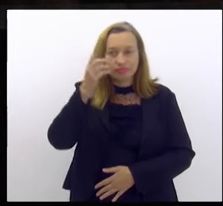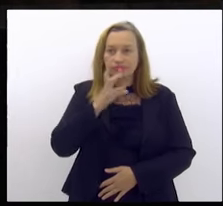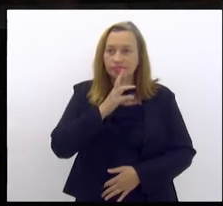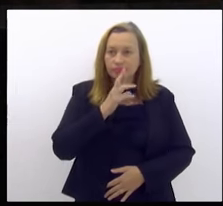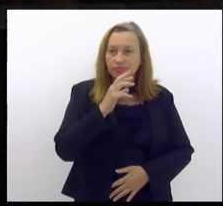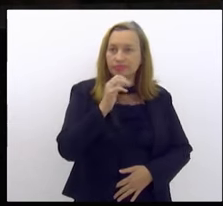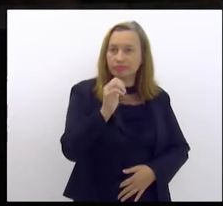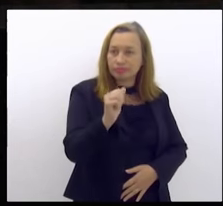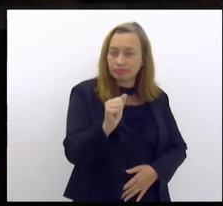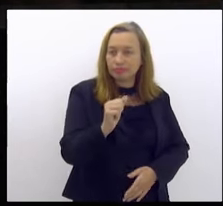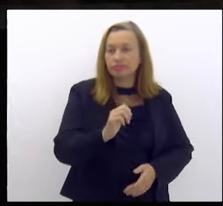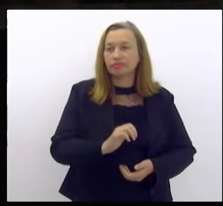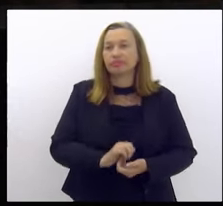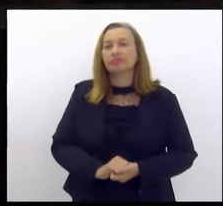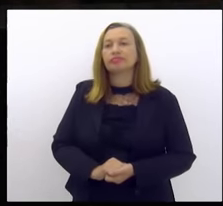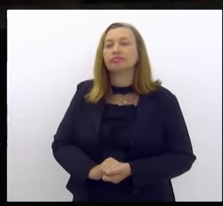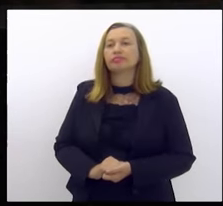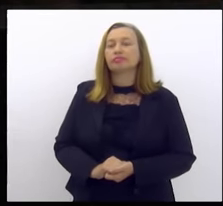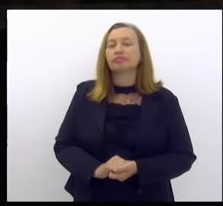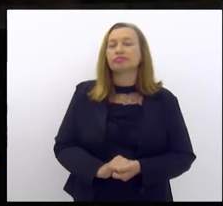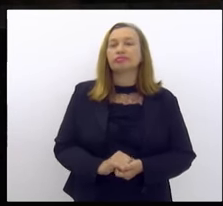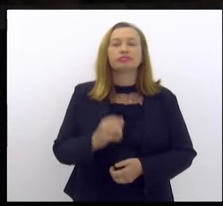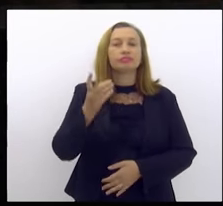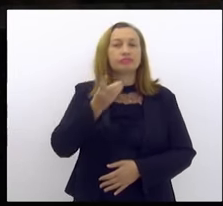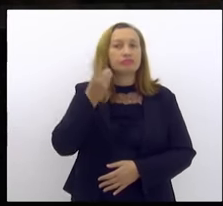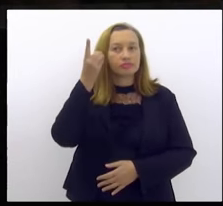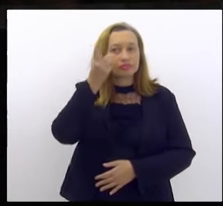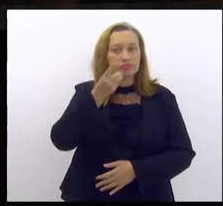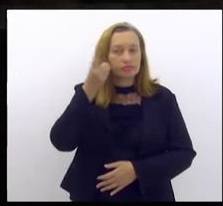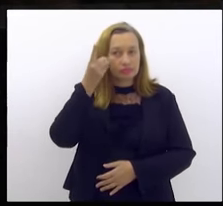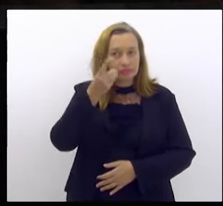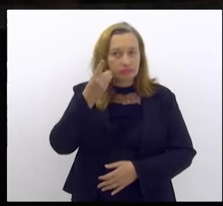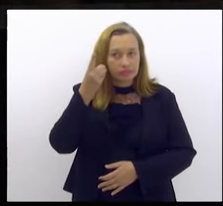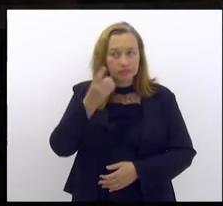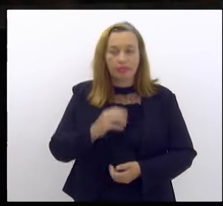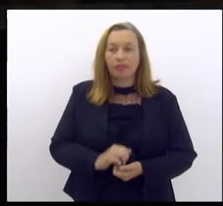Rodrigo Amorim, que o deputado,